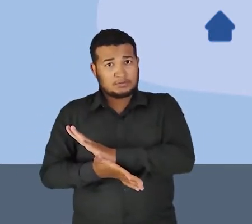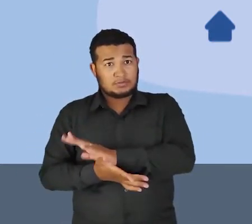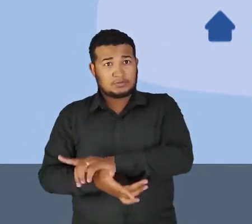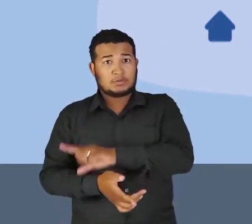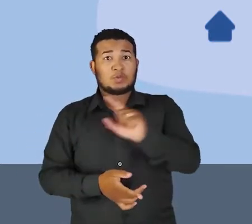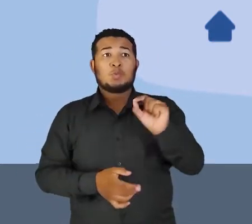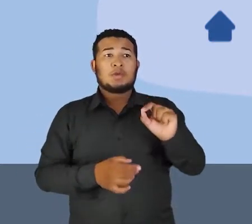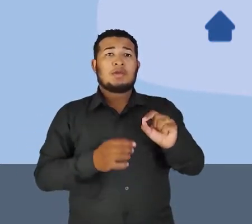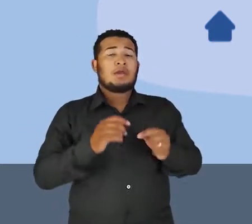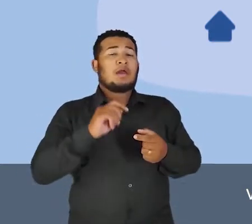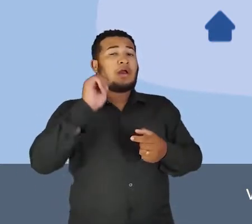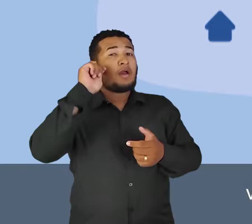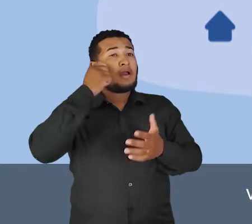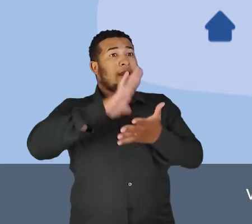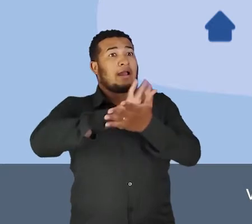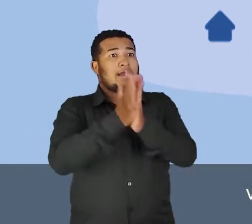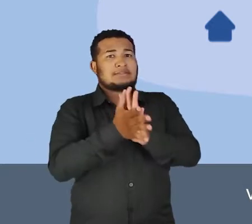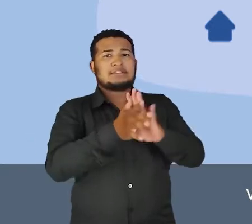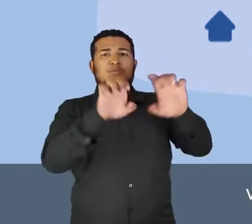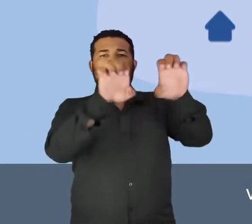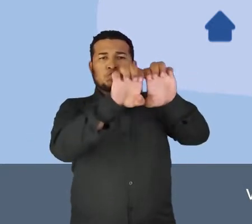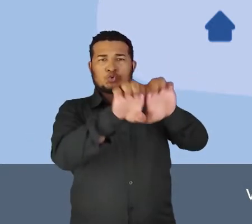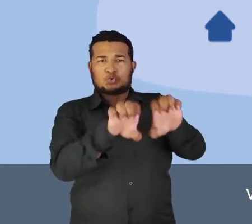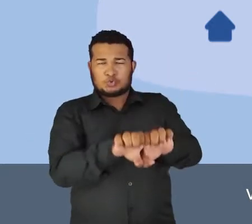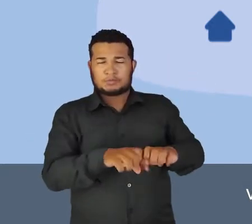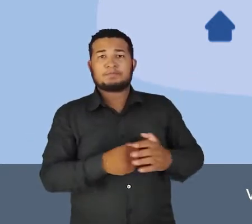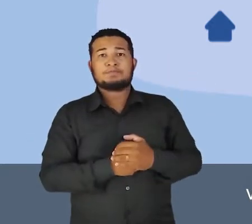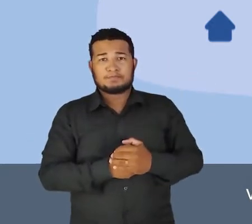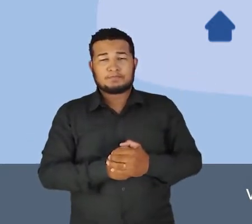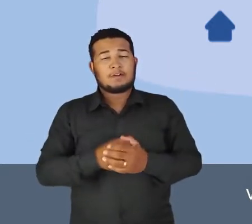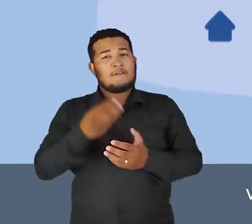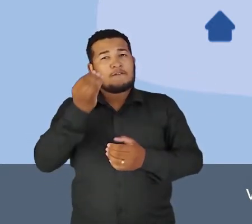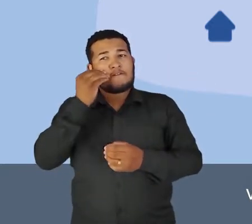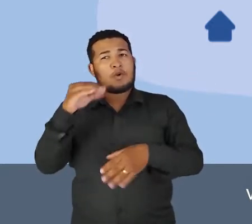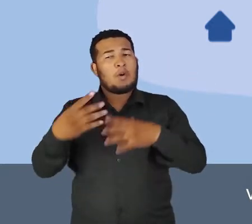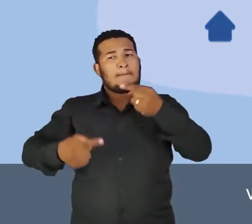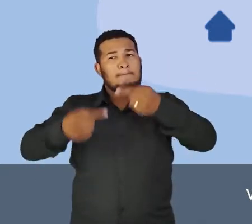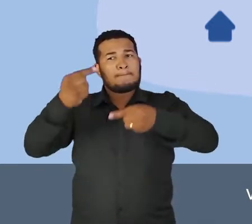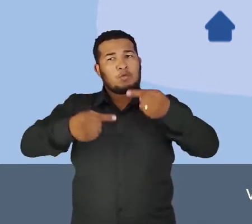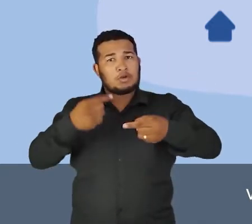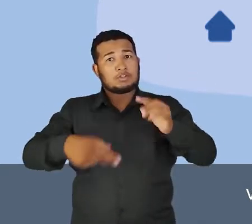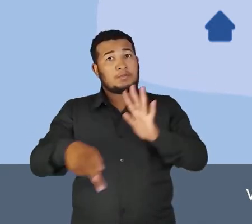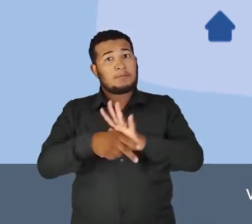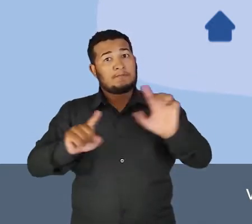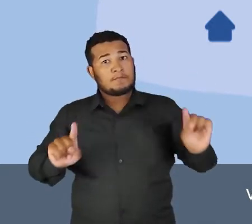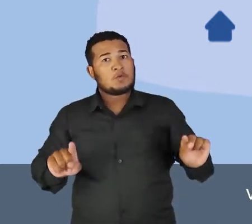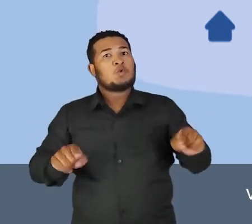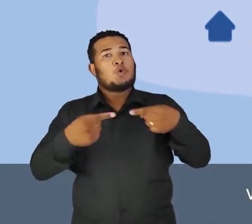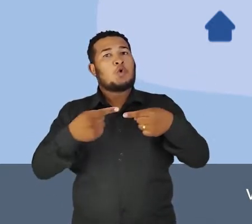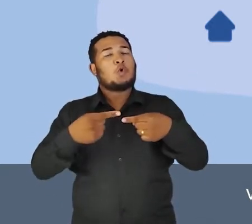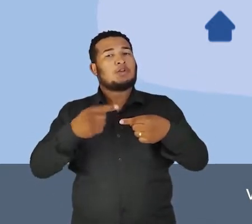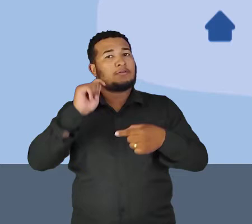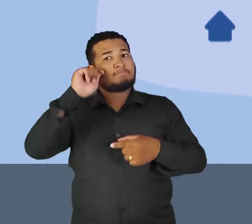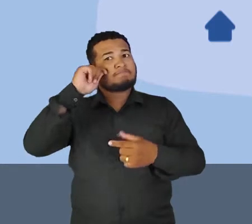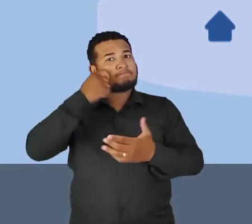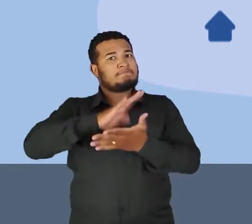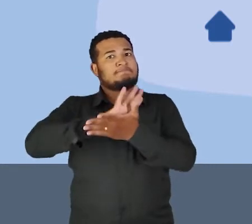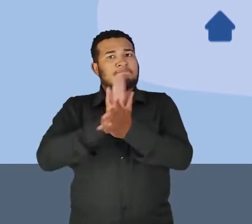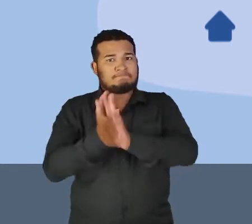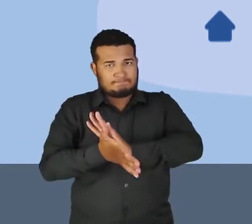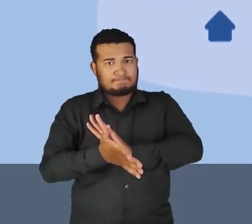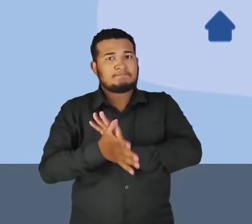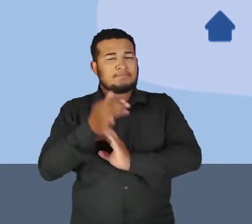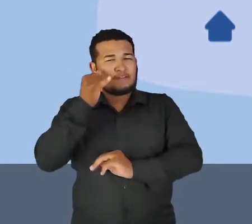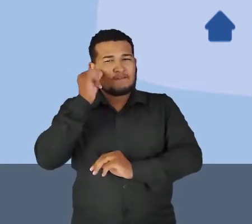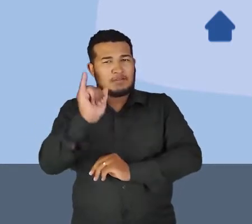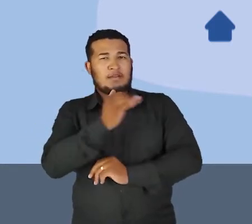racismo estrutural. Vamos tentar conhecer algumas políticas afirmativas de combate à discriminação racial e conhecer